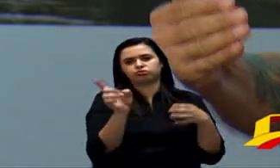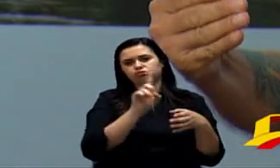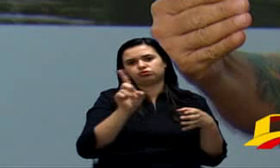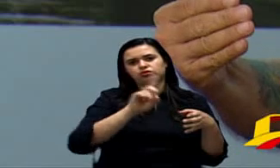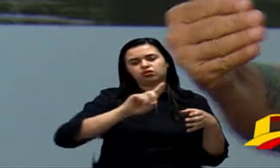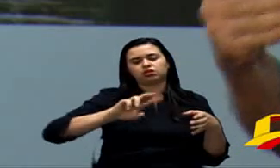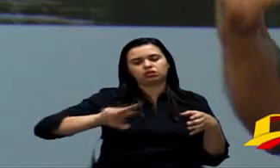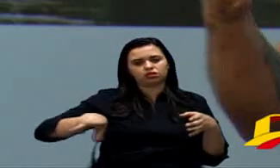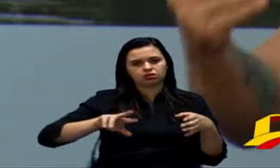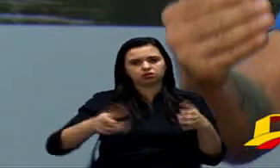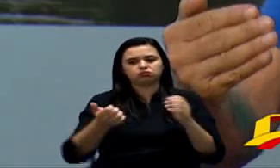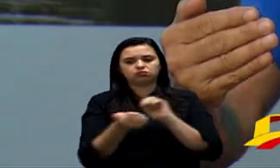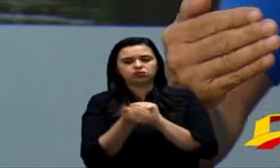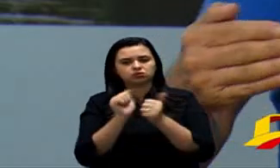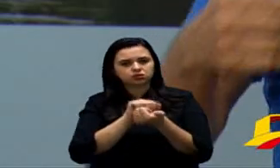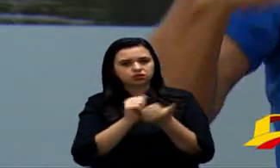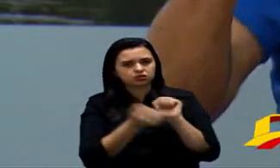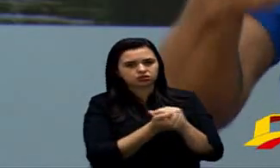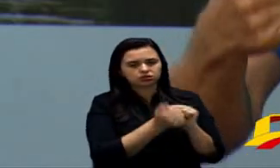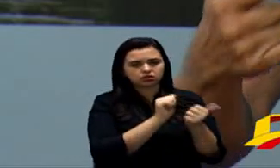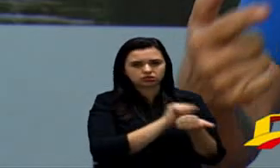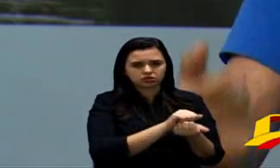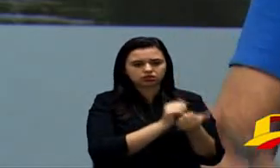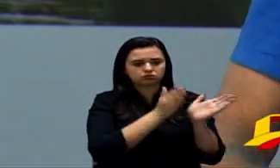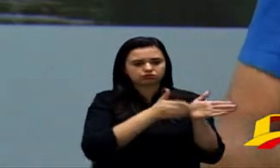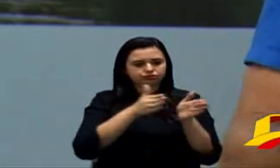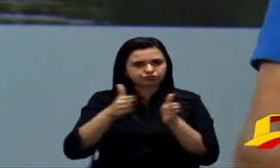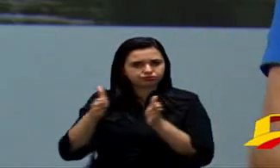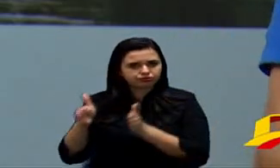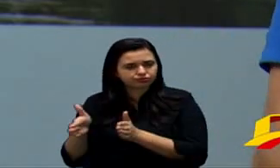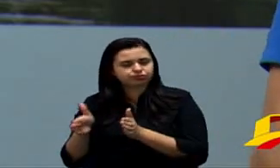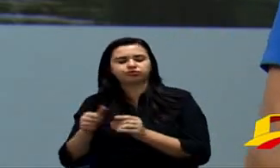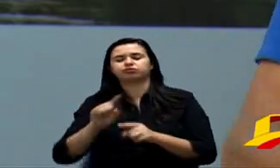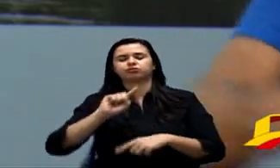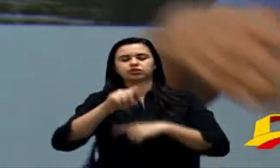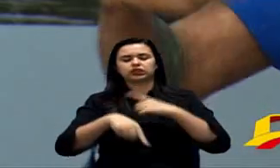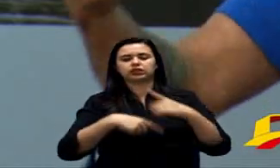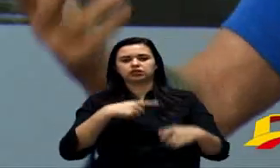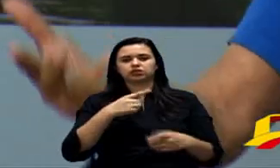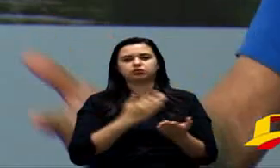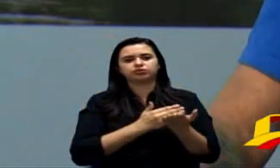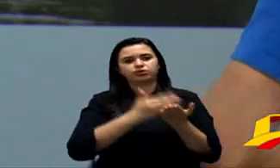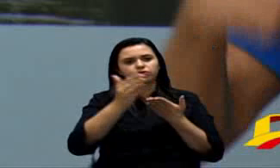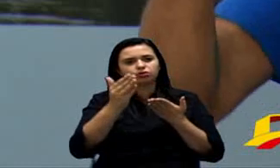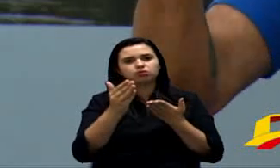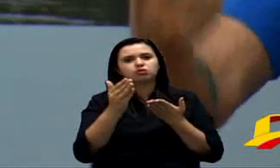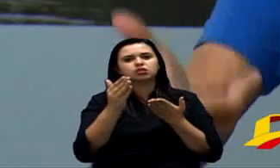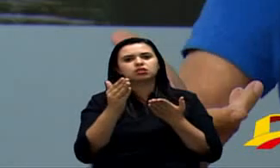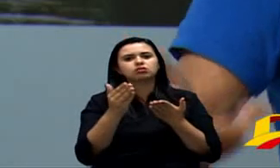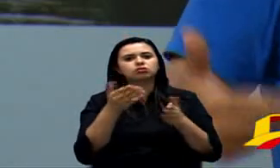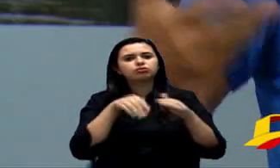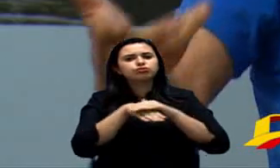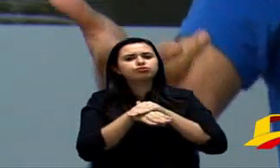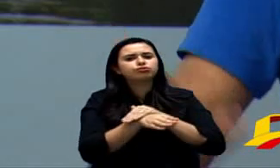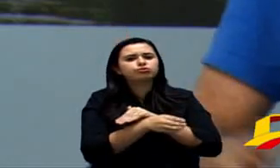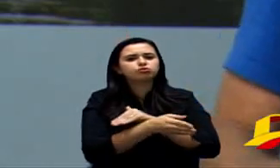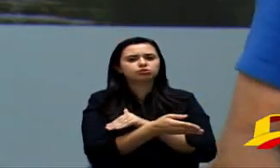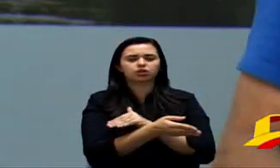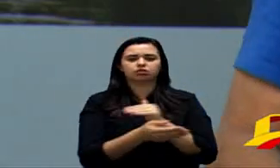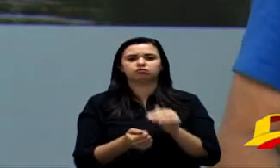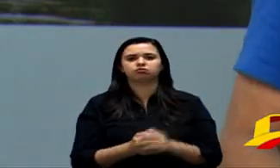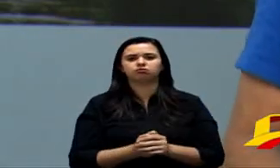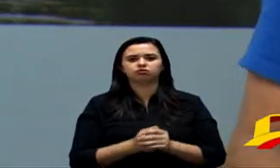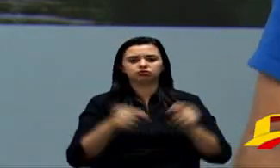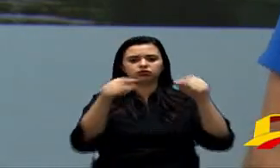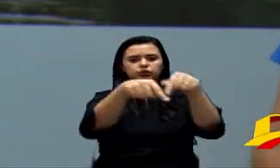por um processo de integração até que ele começou a interagir num recinto muito maior, com mais de 2 mil